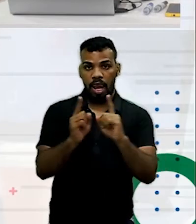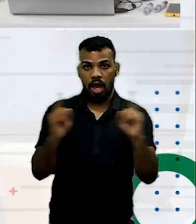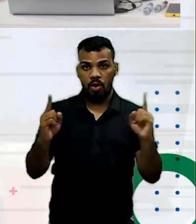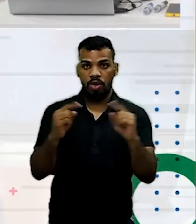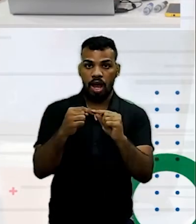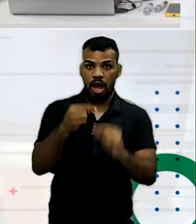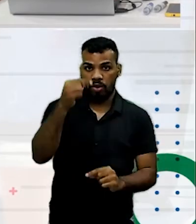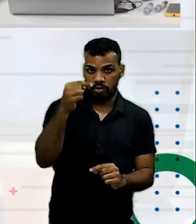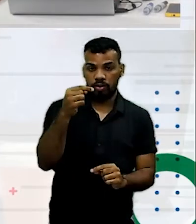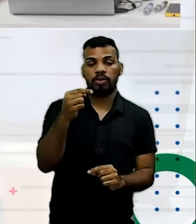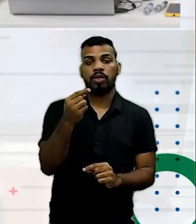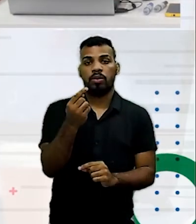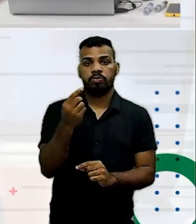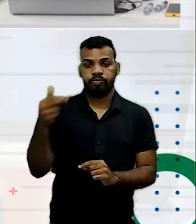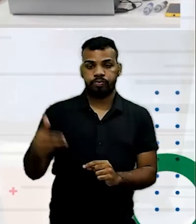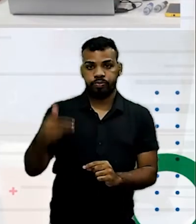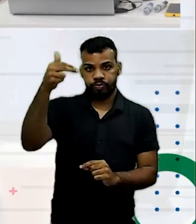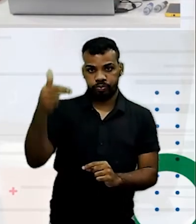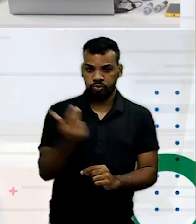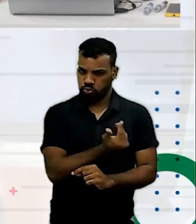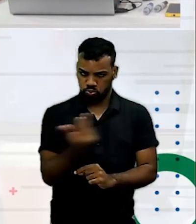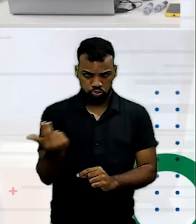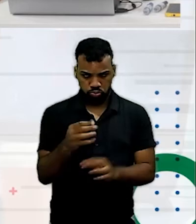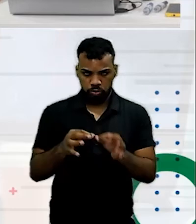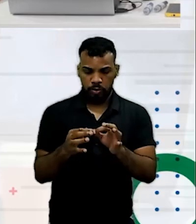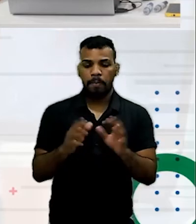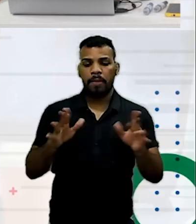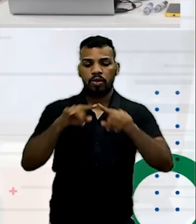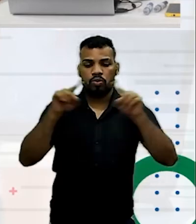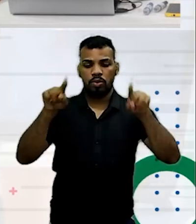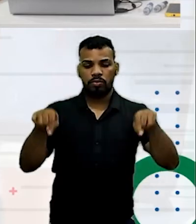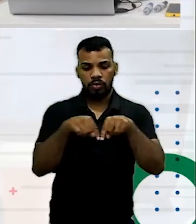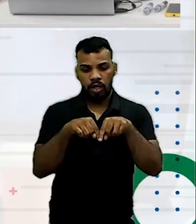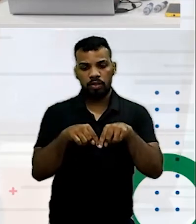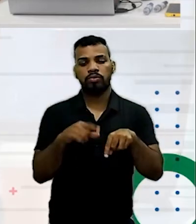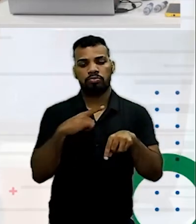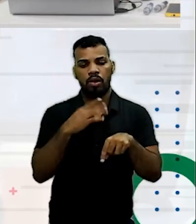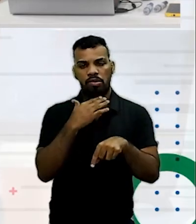têm as mesmas medidas. Mas se eu criar um quadrado aqui irregular,